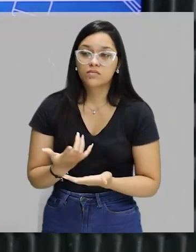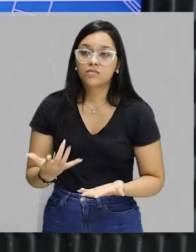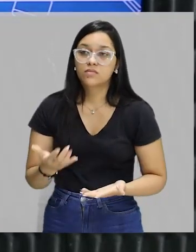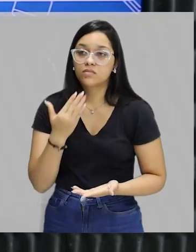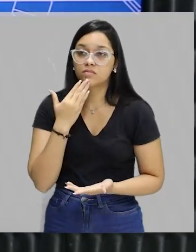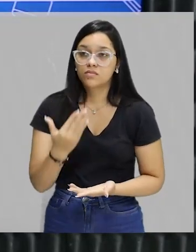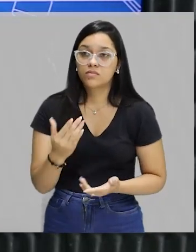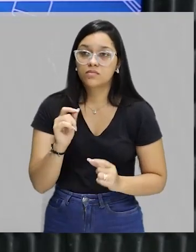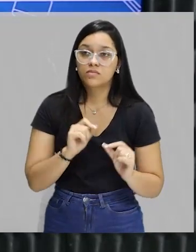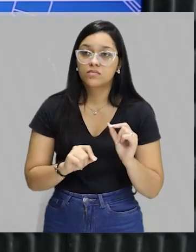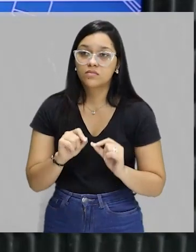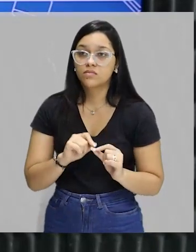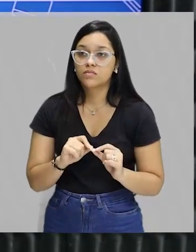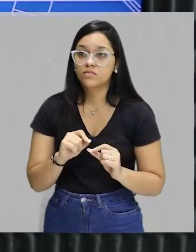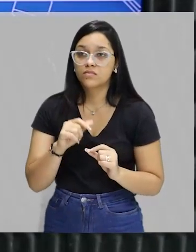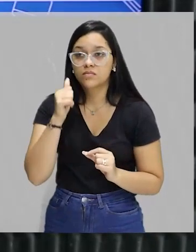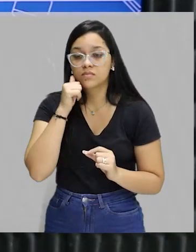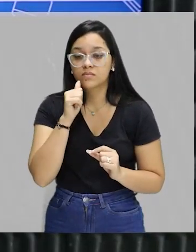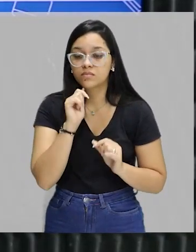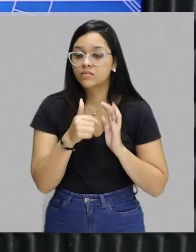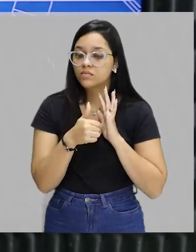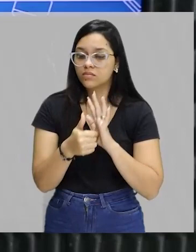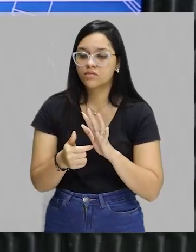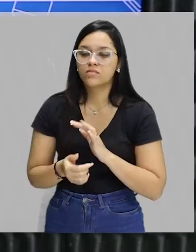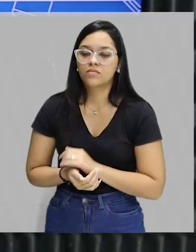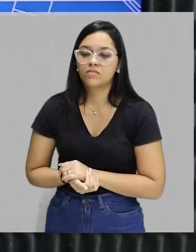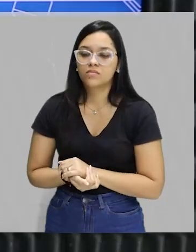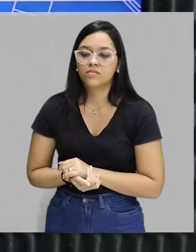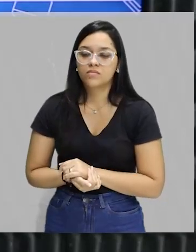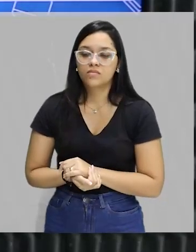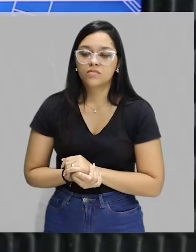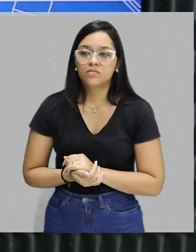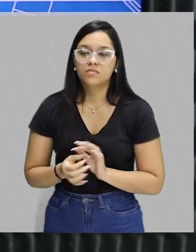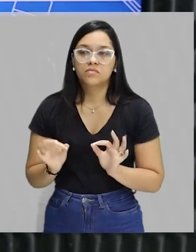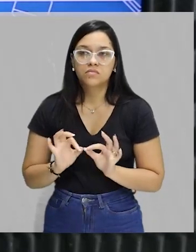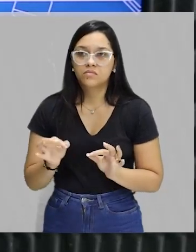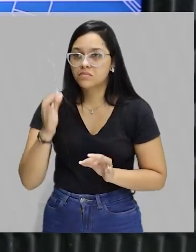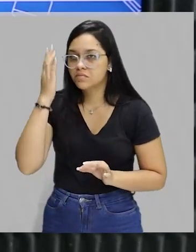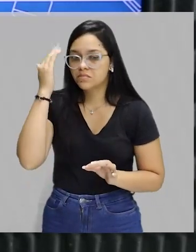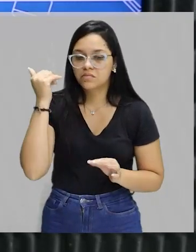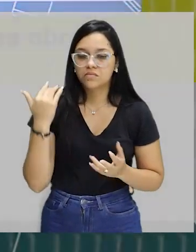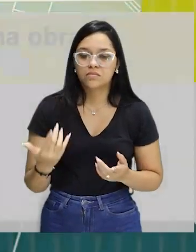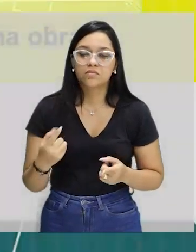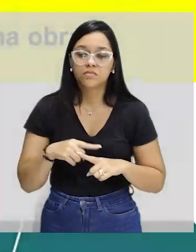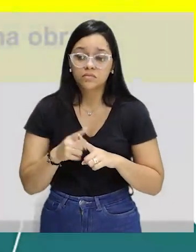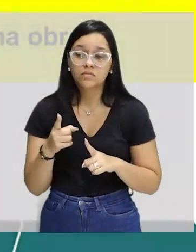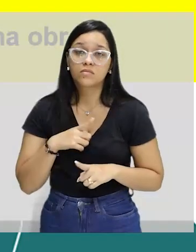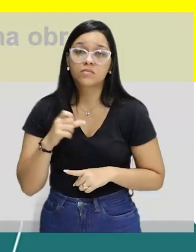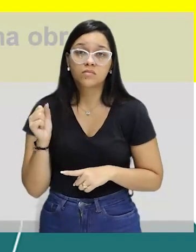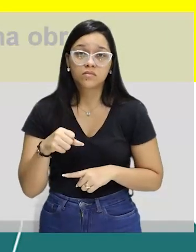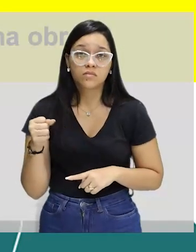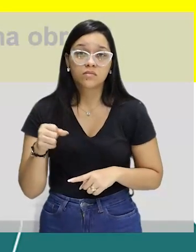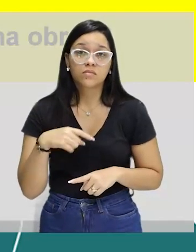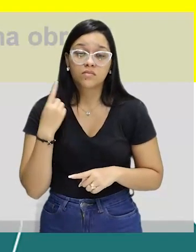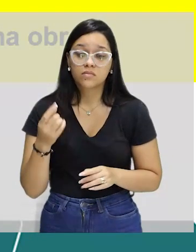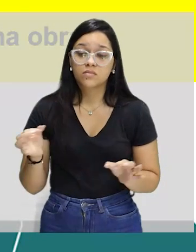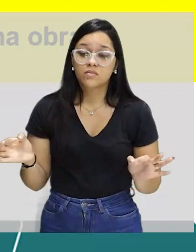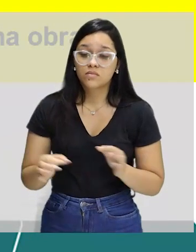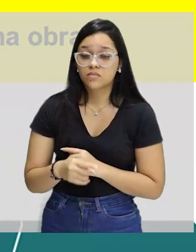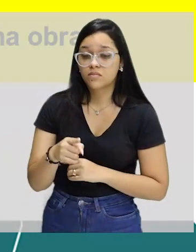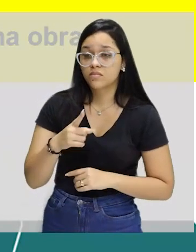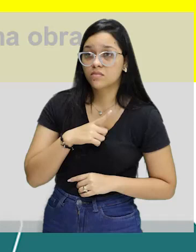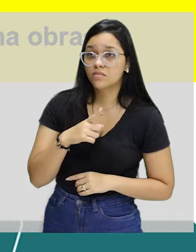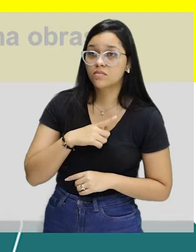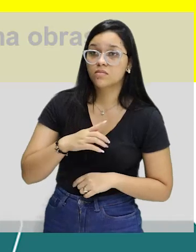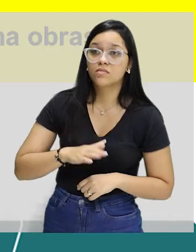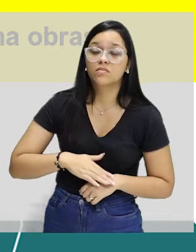ele pediu que a identidade da modelo não fosse revelada. Pois é, ninguém sabia disso, mas tem confusão. E a gente vai finalizar com uma